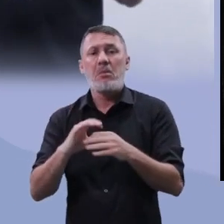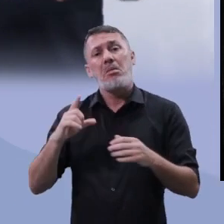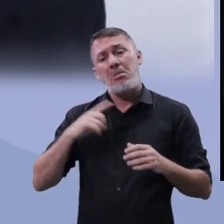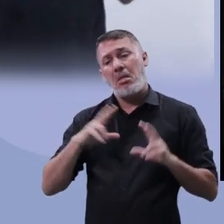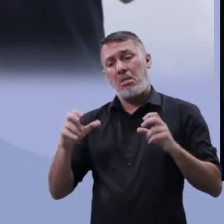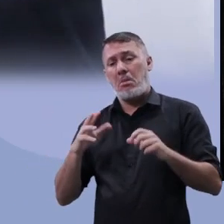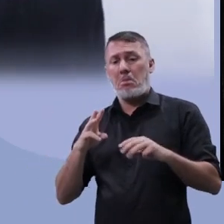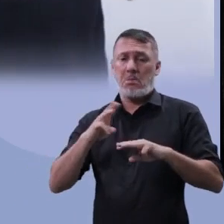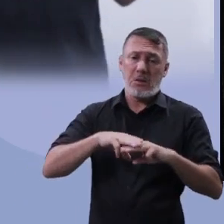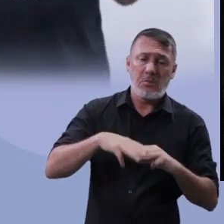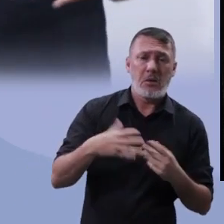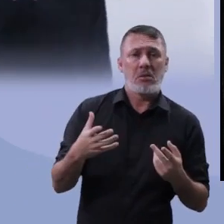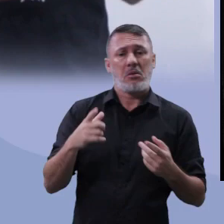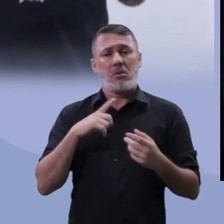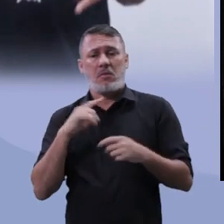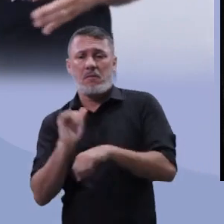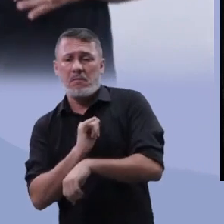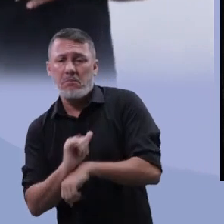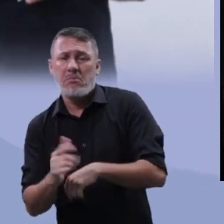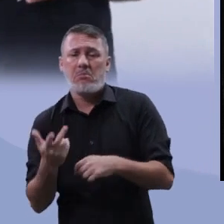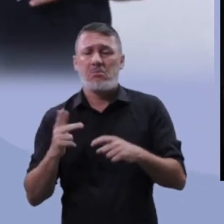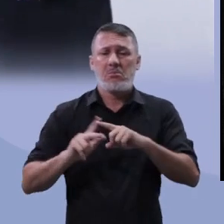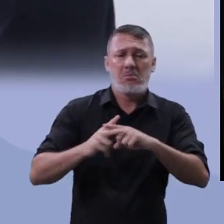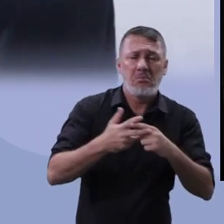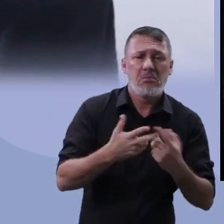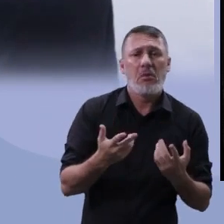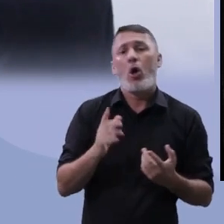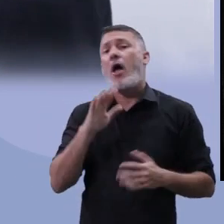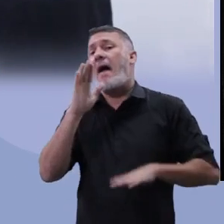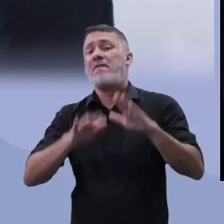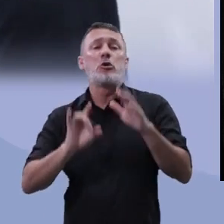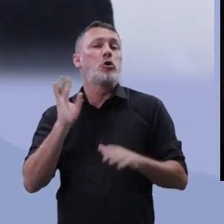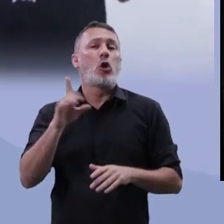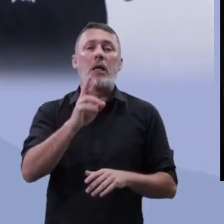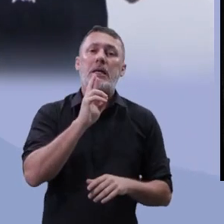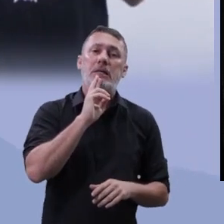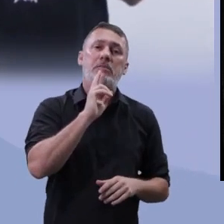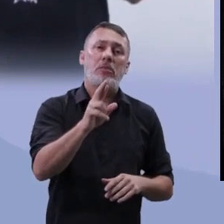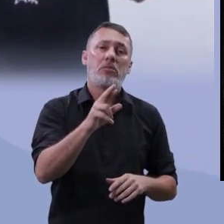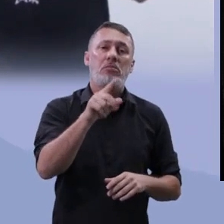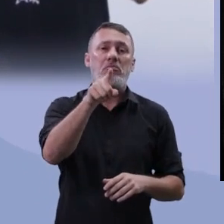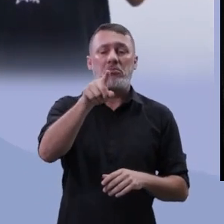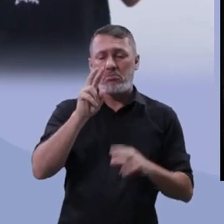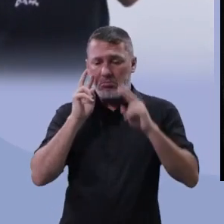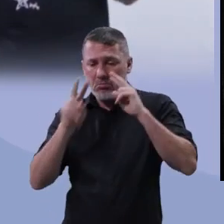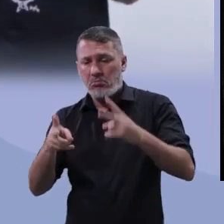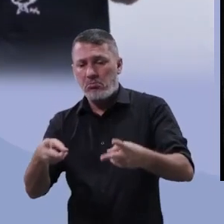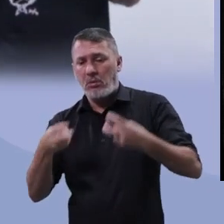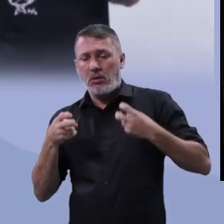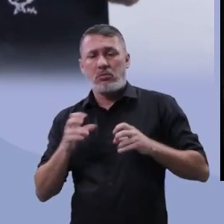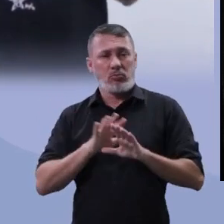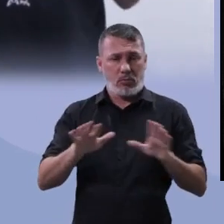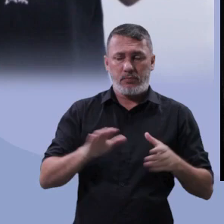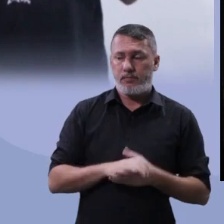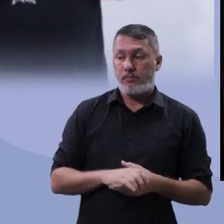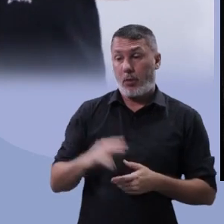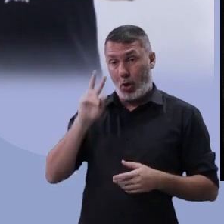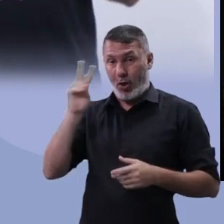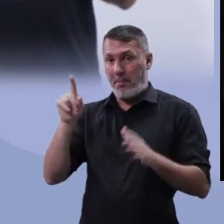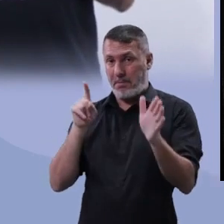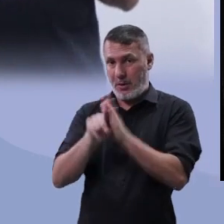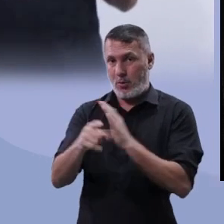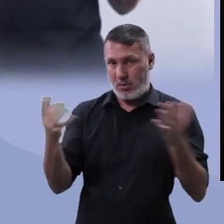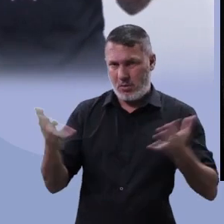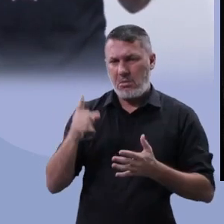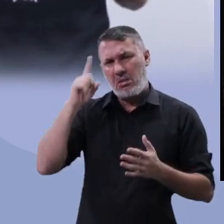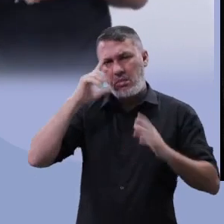usando algum assunto da matemática, alguma ferramenta matemática, às vezes só interpretativo mesmo. Você vai ver aí